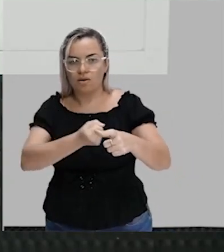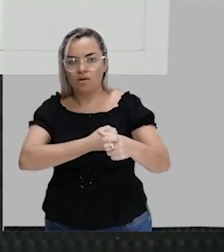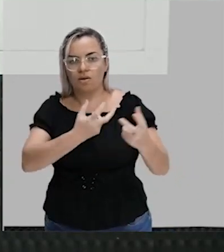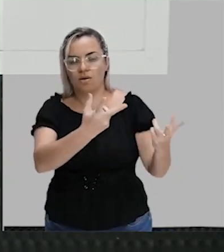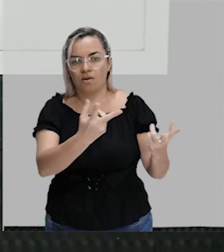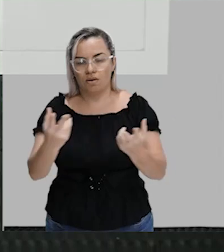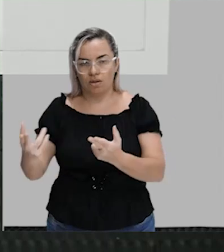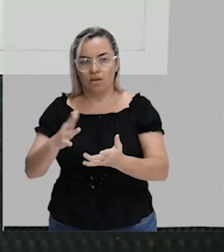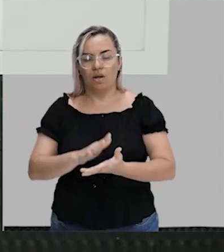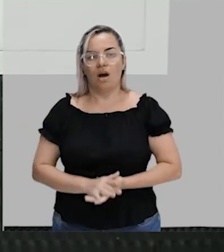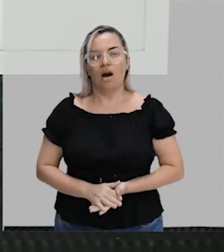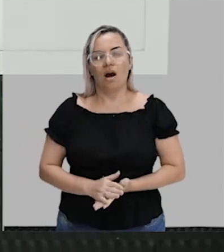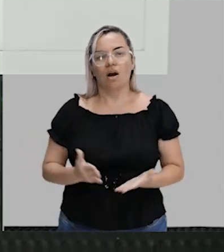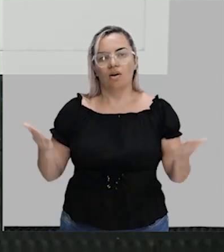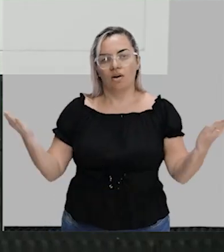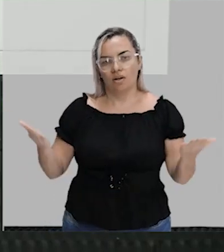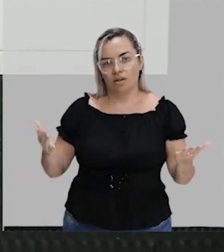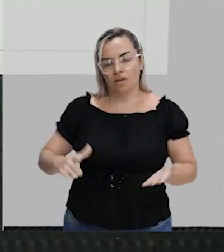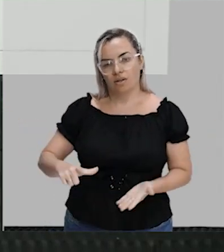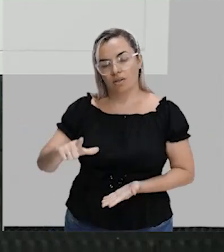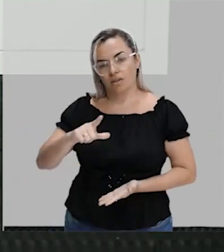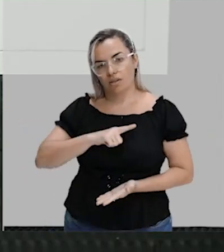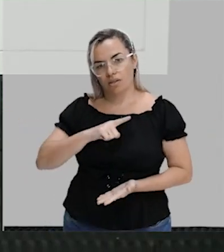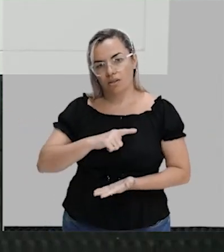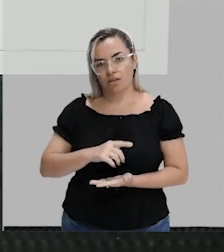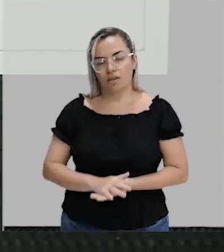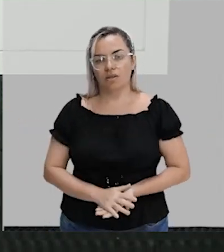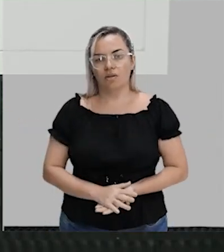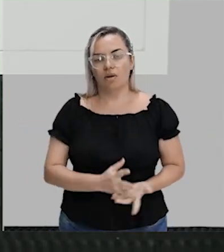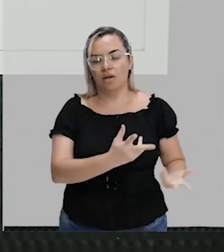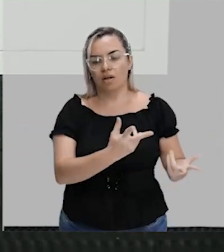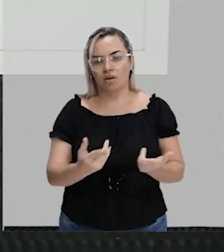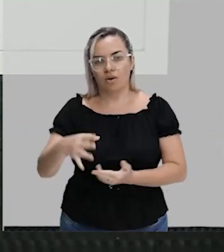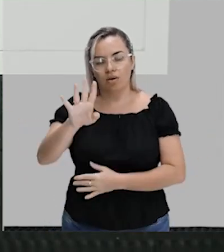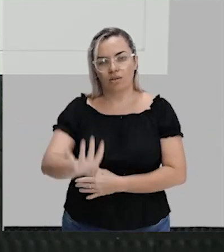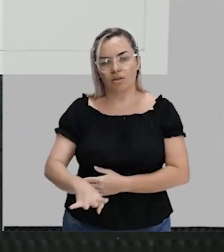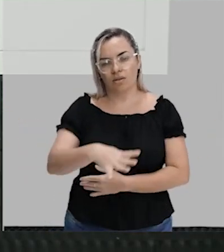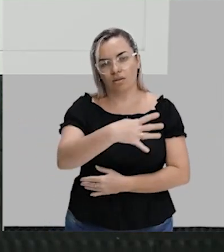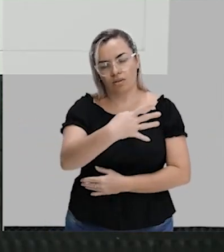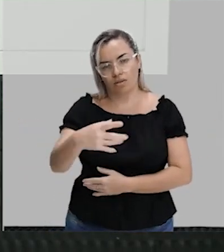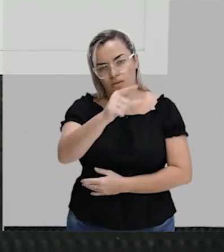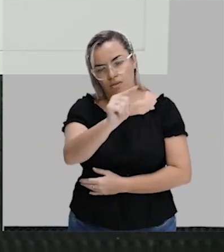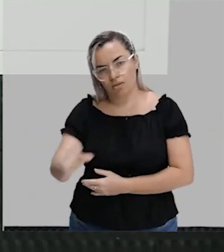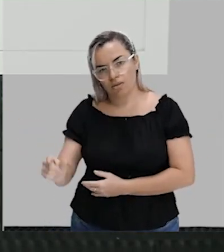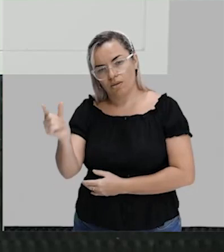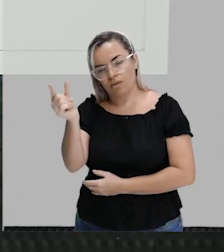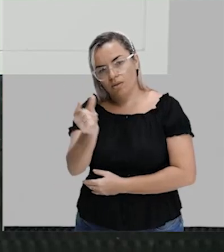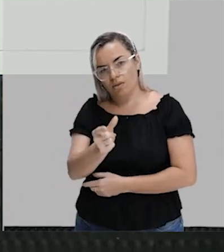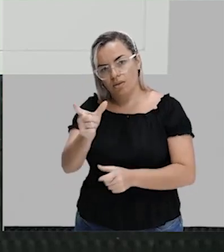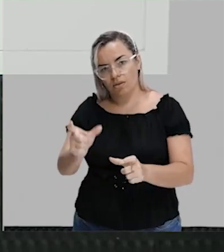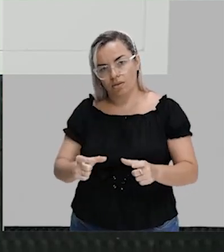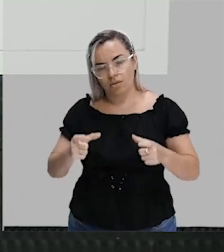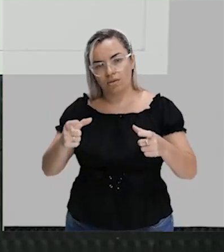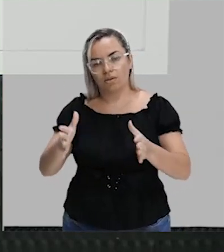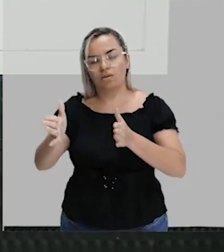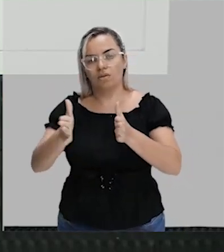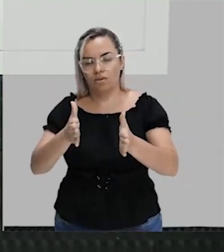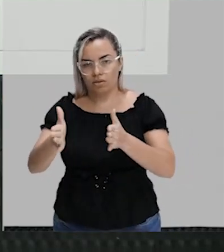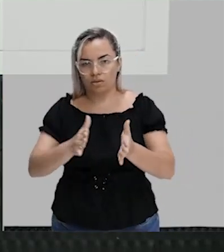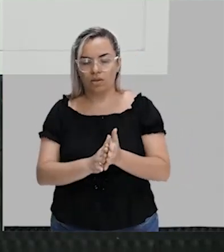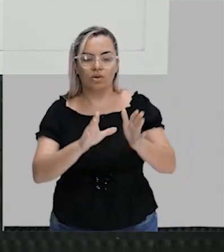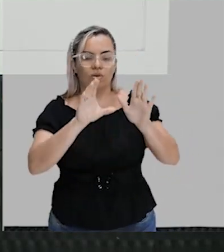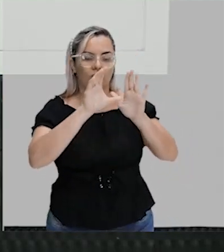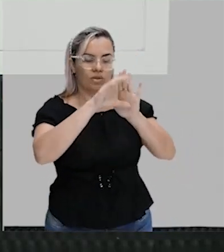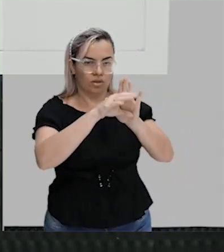já tem uma igualdade Matriz na sua frente porque isso já tá acontecendo os elementos de mesma posição são iguais pela definição